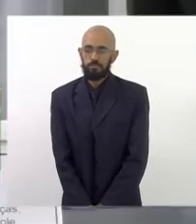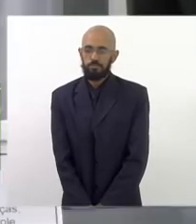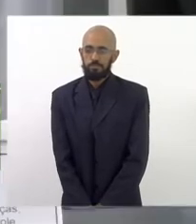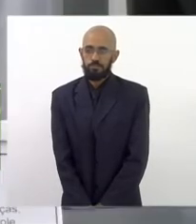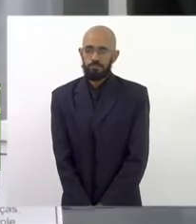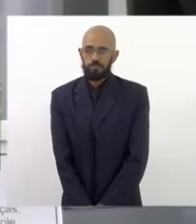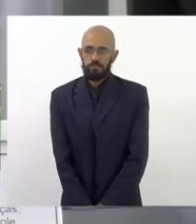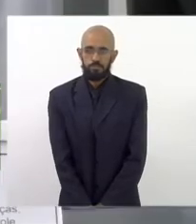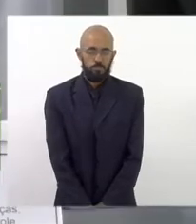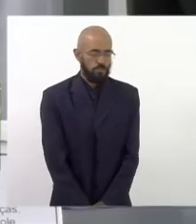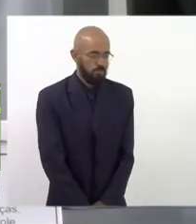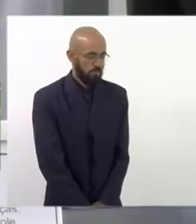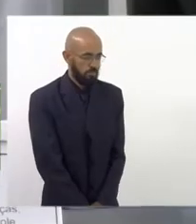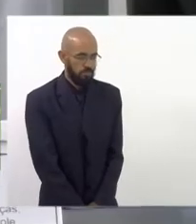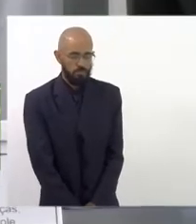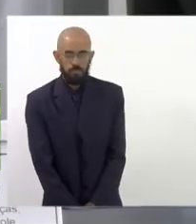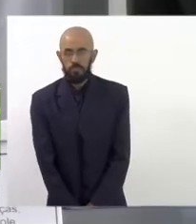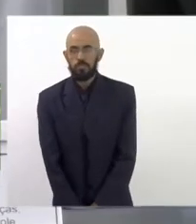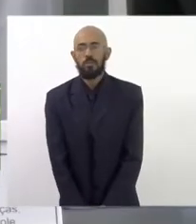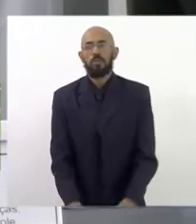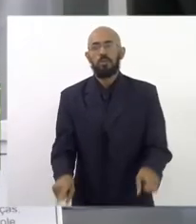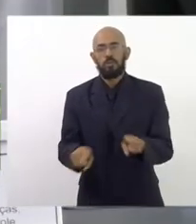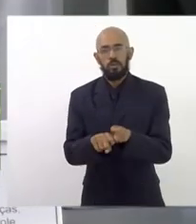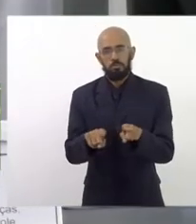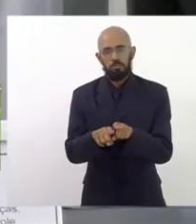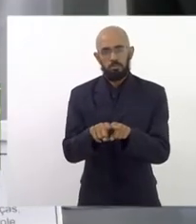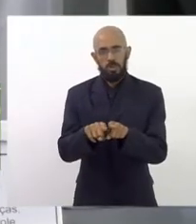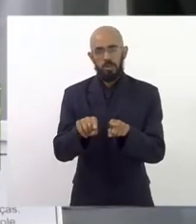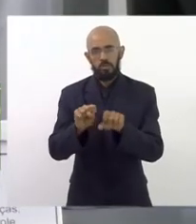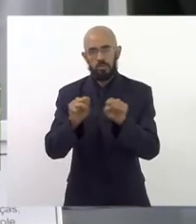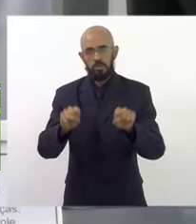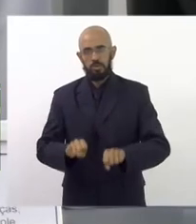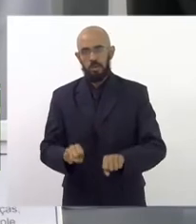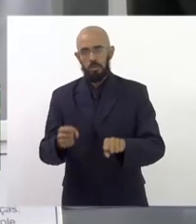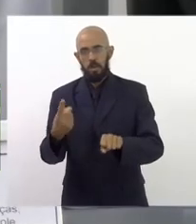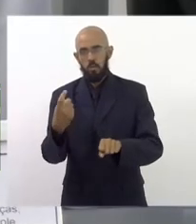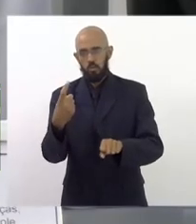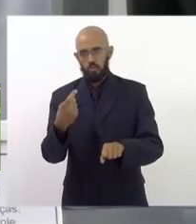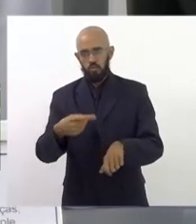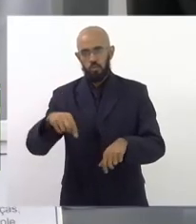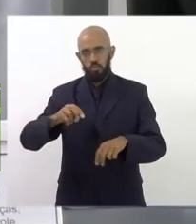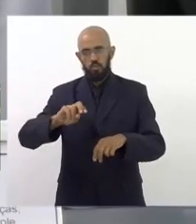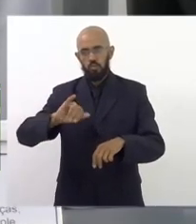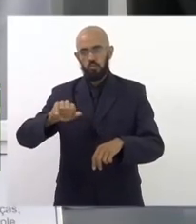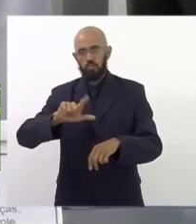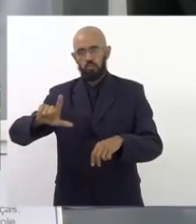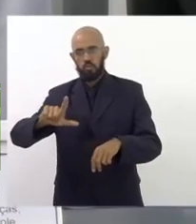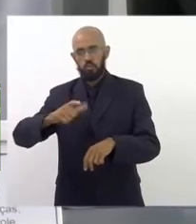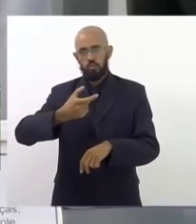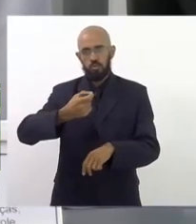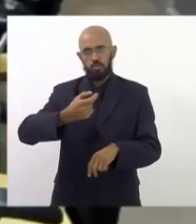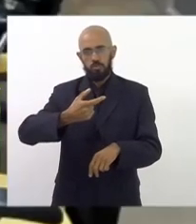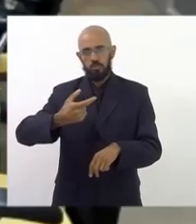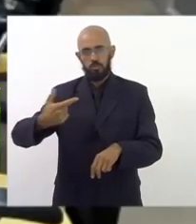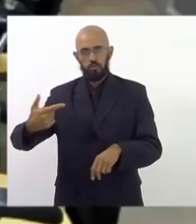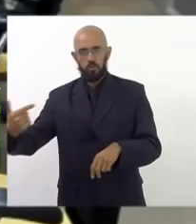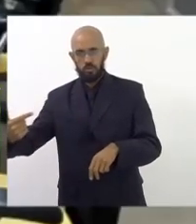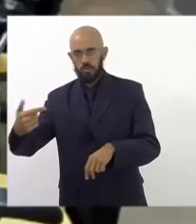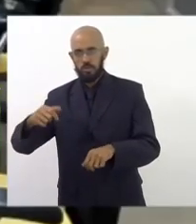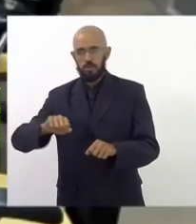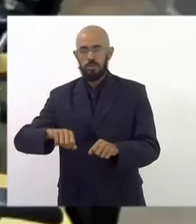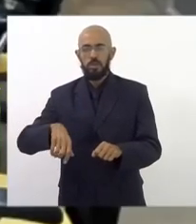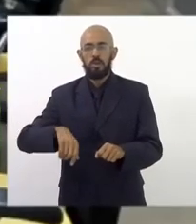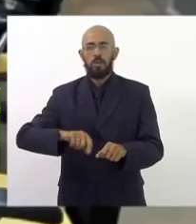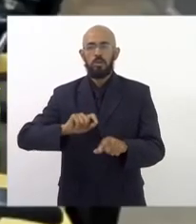Nelson. Sistema único também em julho de 22. A partir de julho de 22 é programado para que seja em julho de